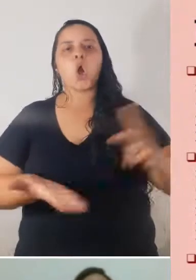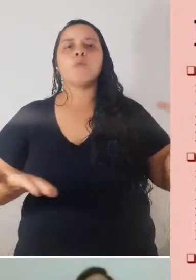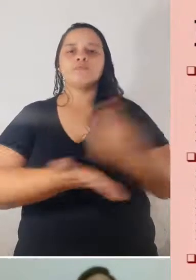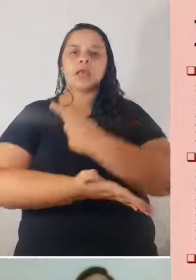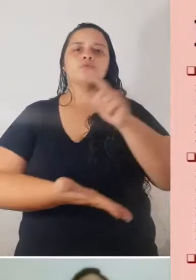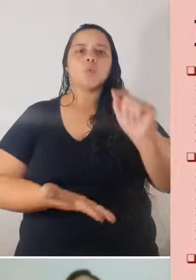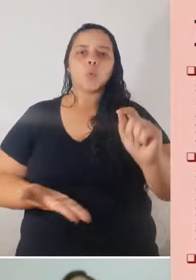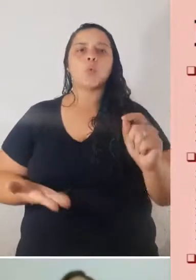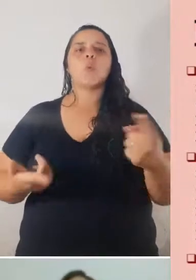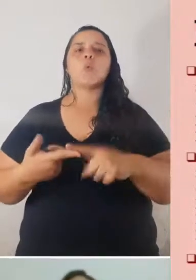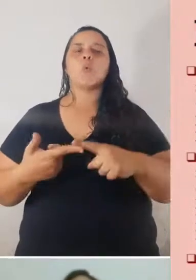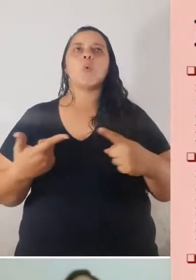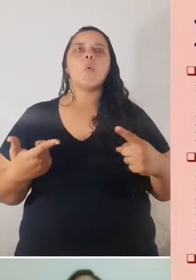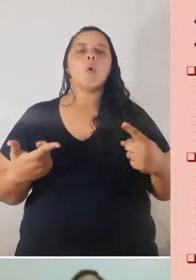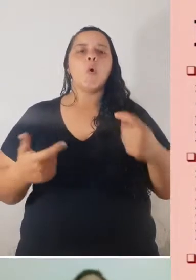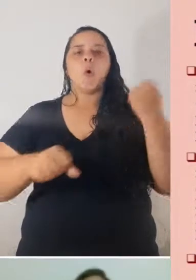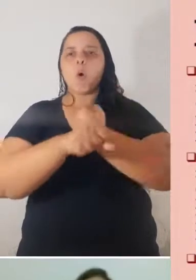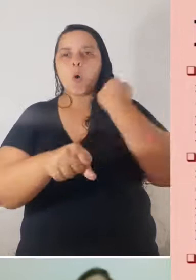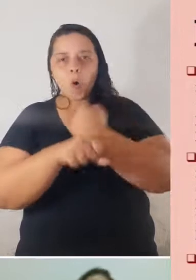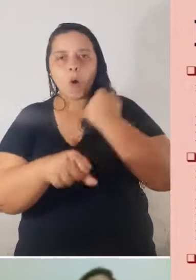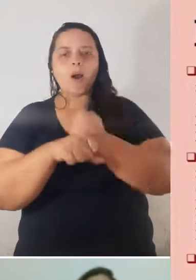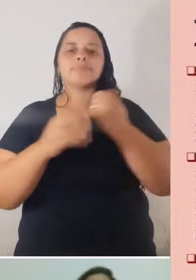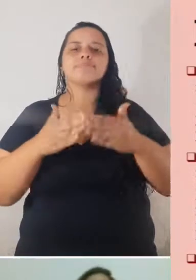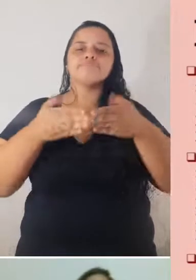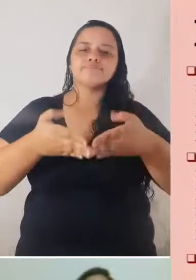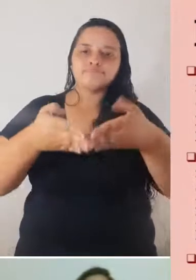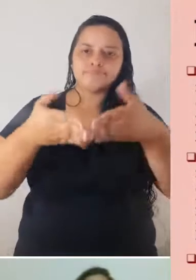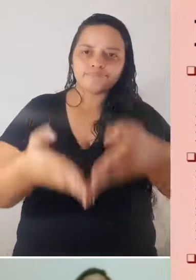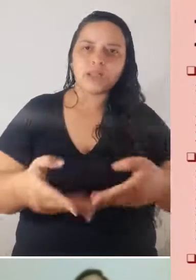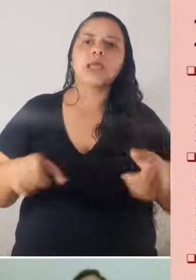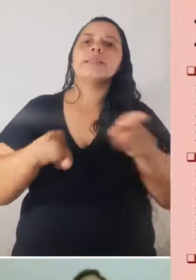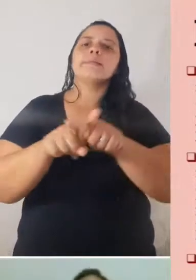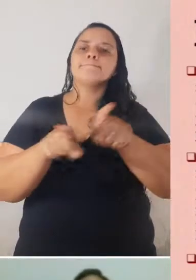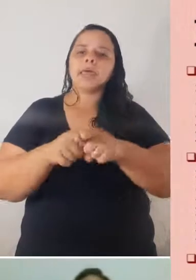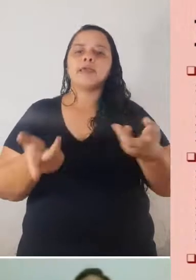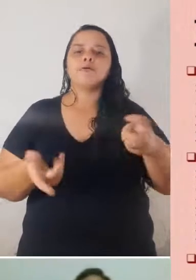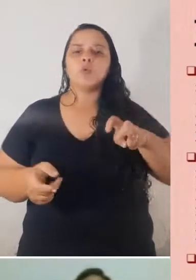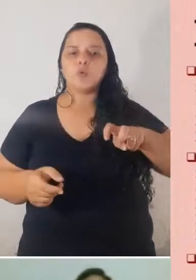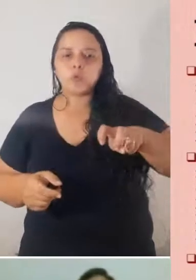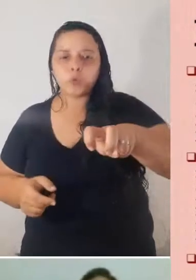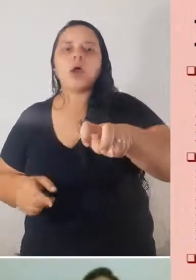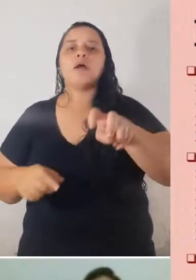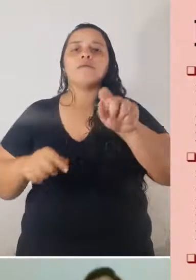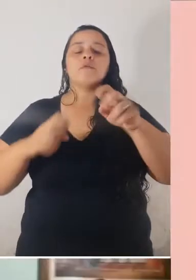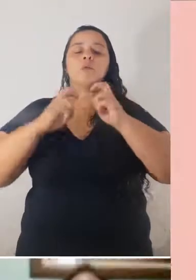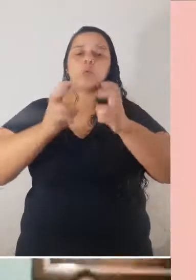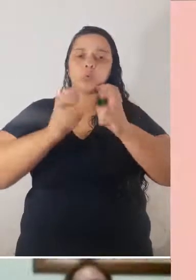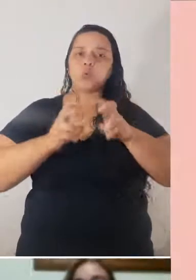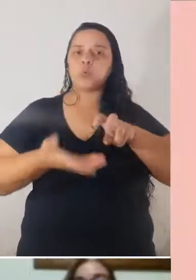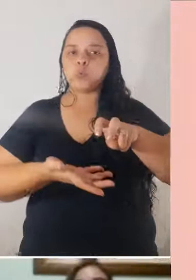transporte, tanto marítimo quanto ferroviário, que buscavam viabilizar o escoamento de matéria-prima e de produtos